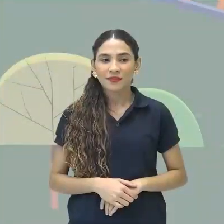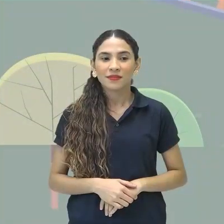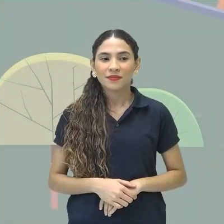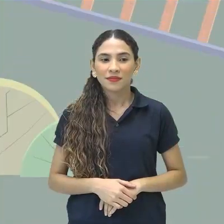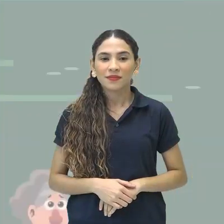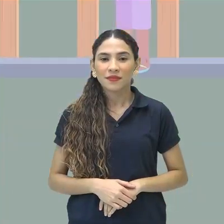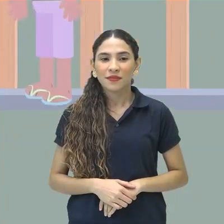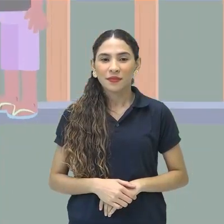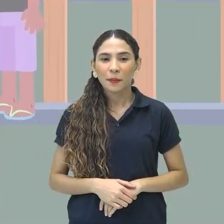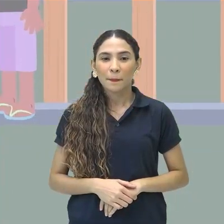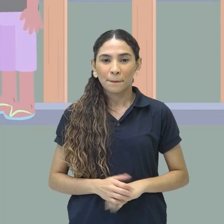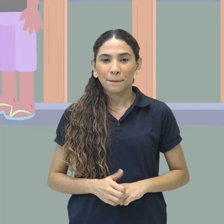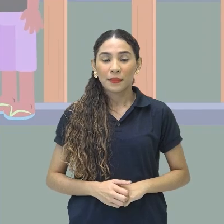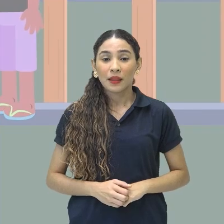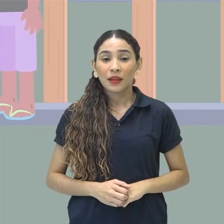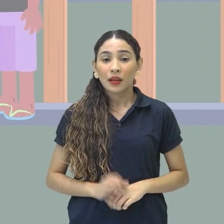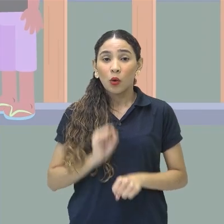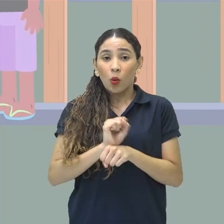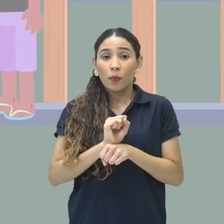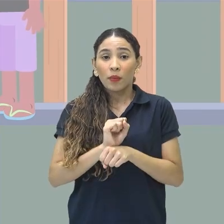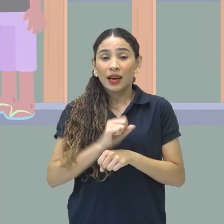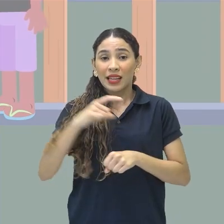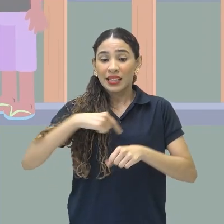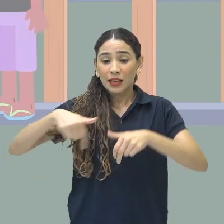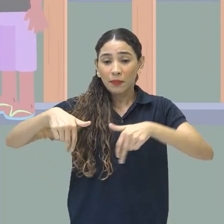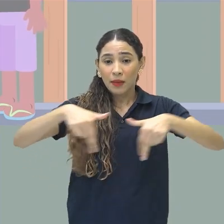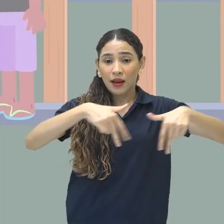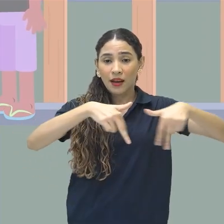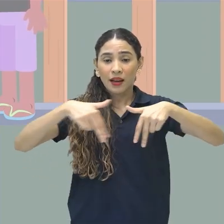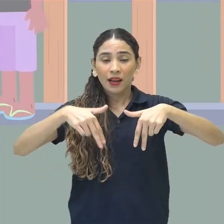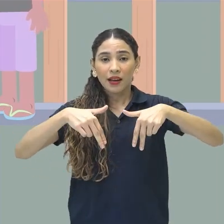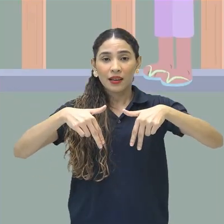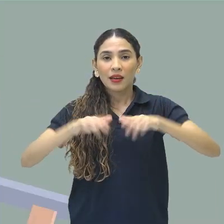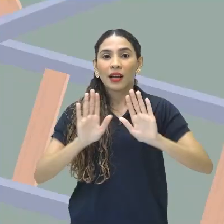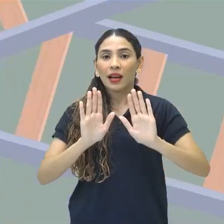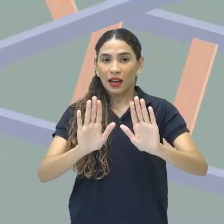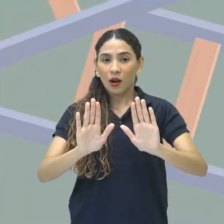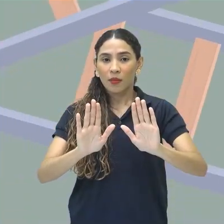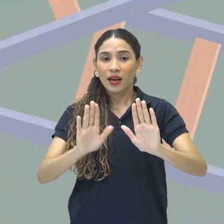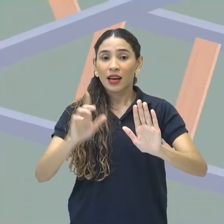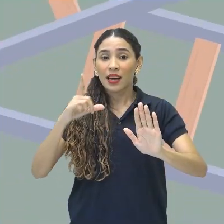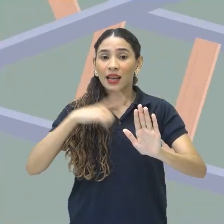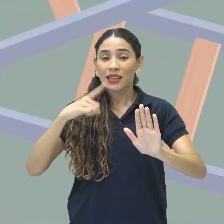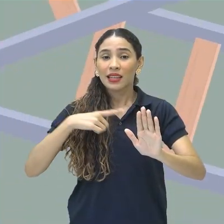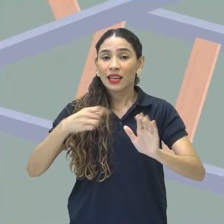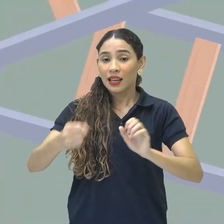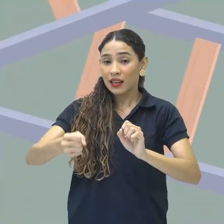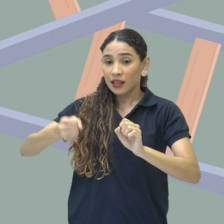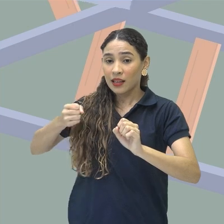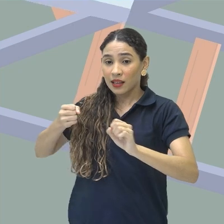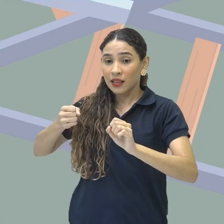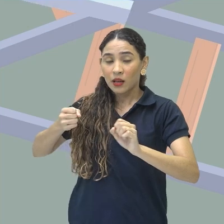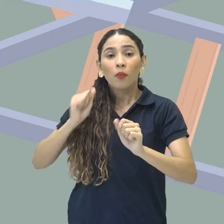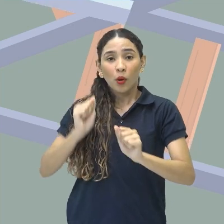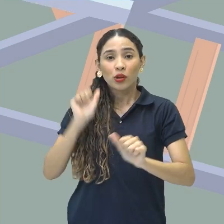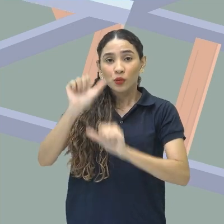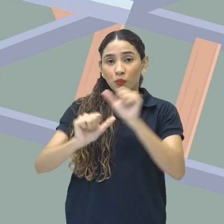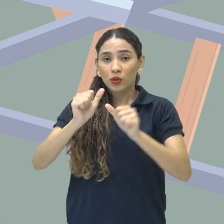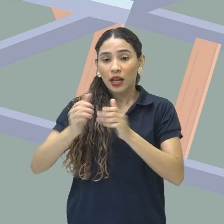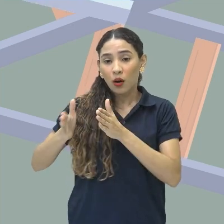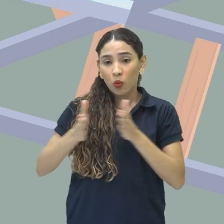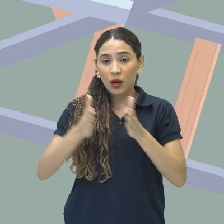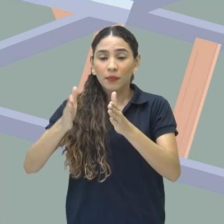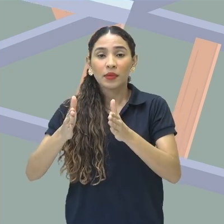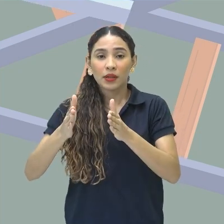Ups! Há pessoas no caminho do trem. Pera, tem uma alavanca e tu podes mudar o caminho do trem